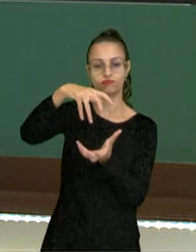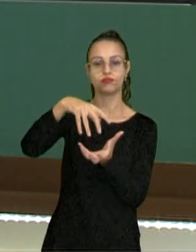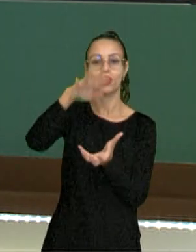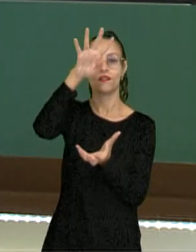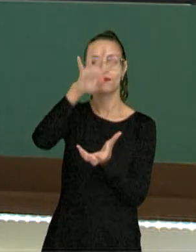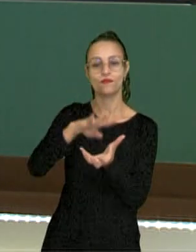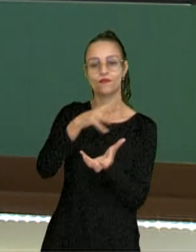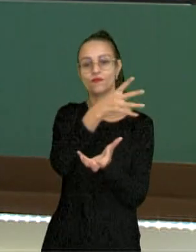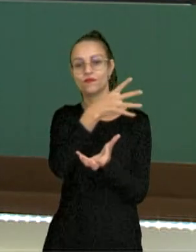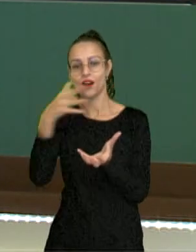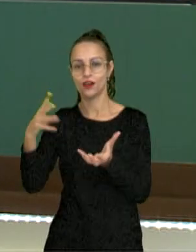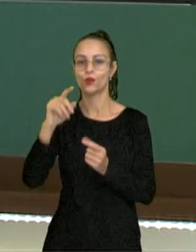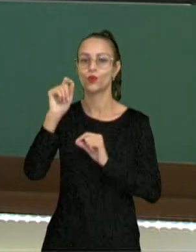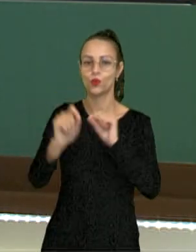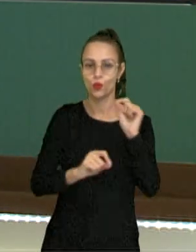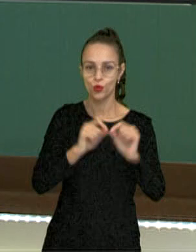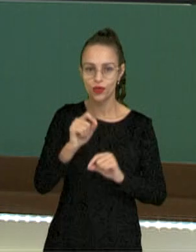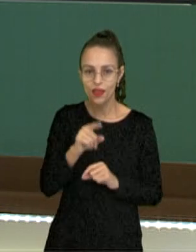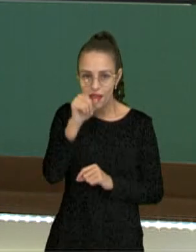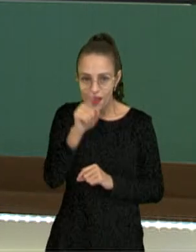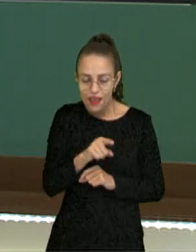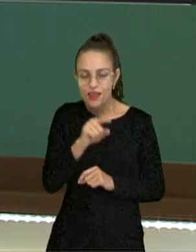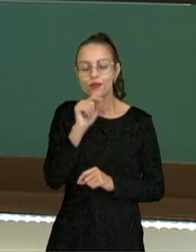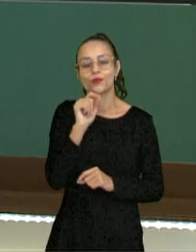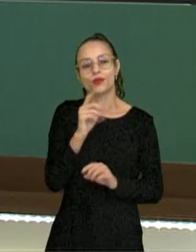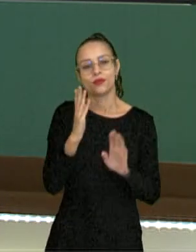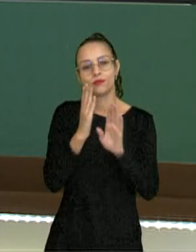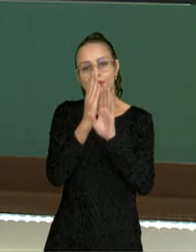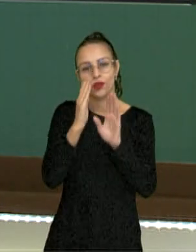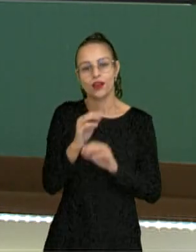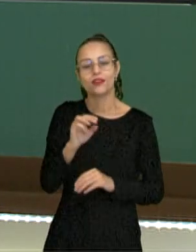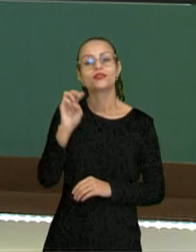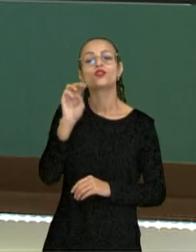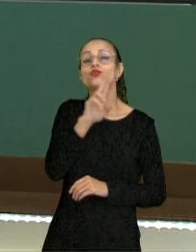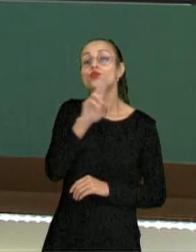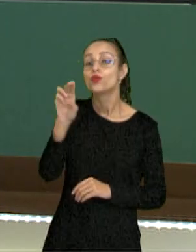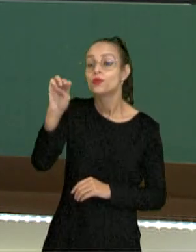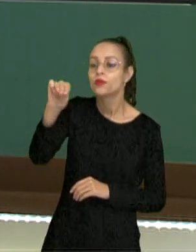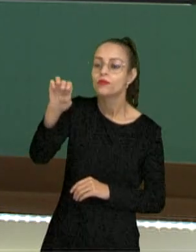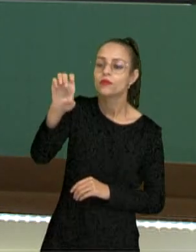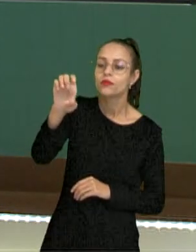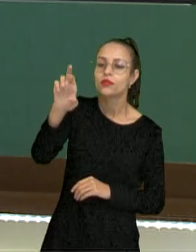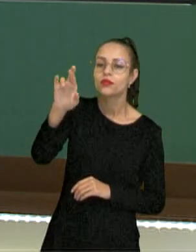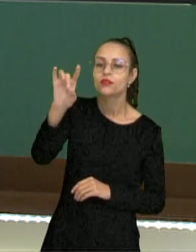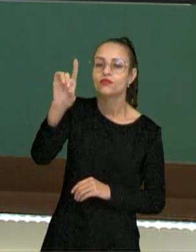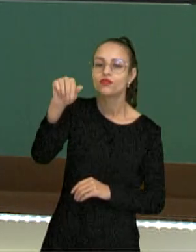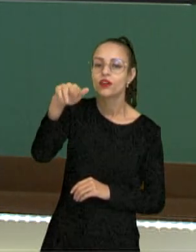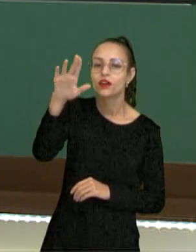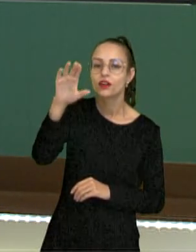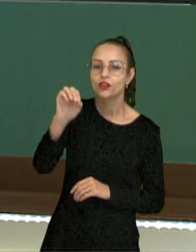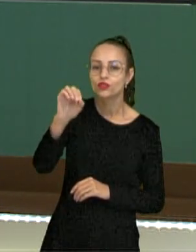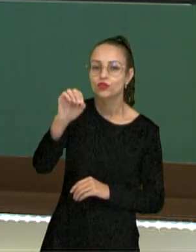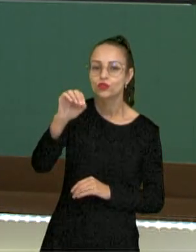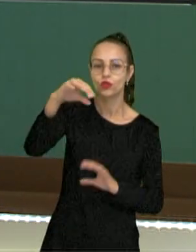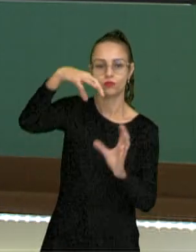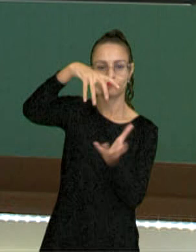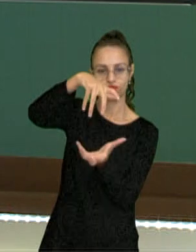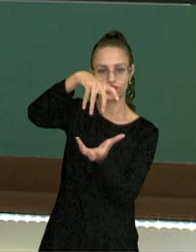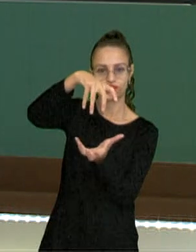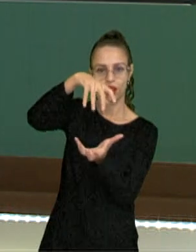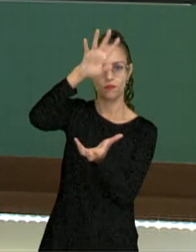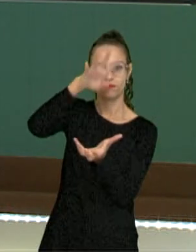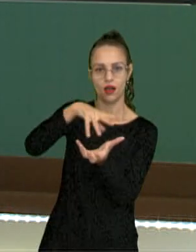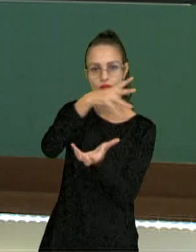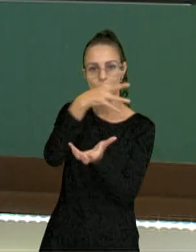dessas faixas, que são delimitadas por meridianos, ou seja, cada fuso horário começa em um meridiano e termina em um